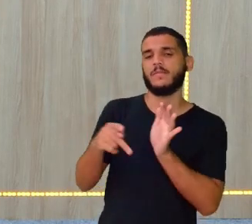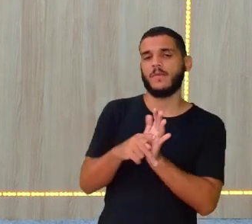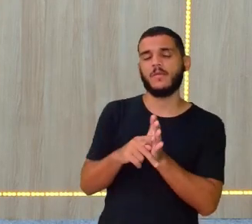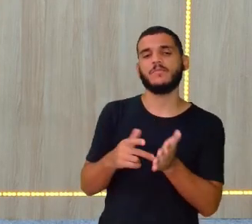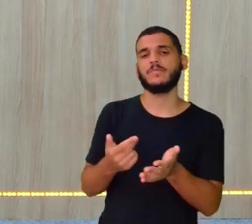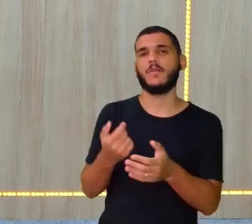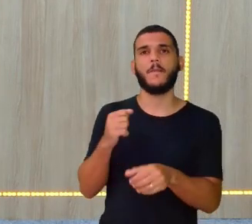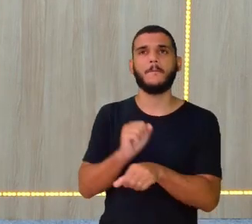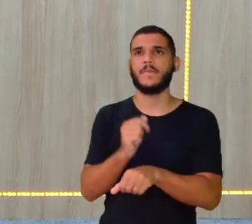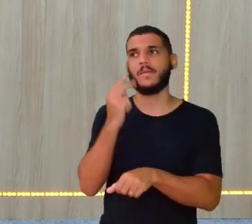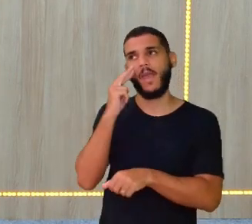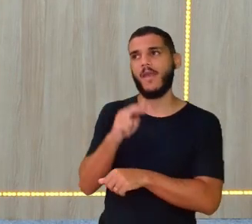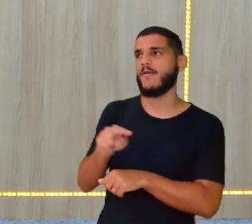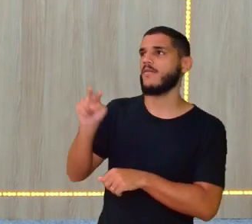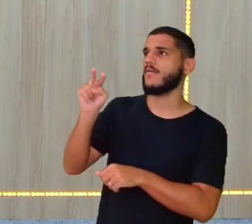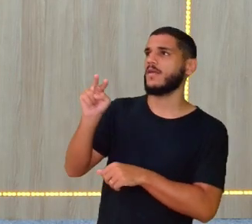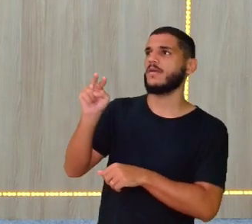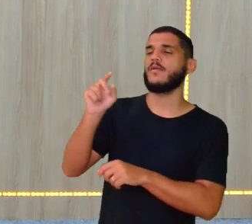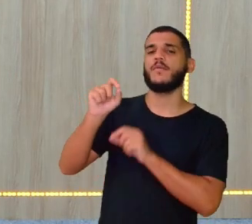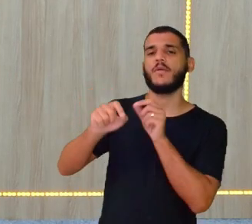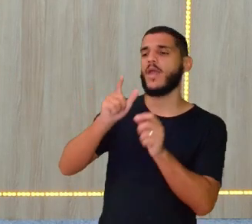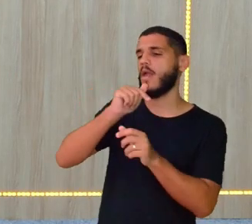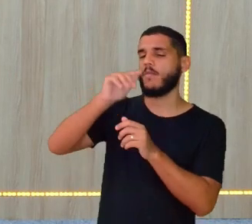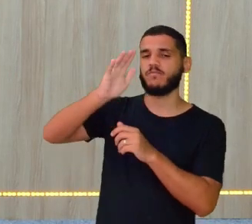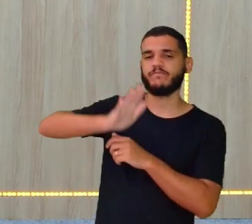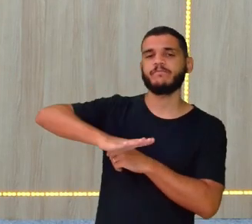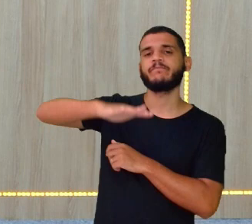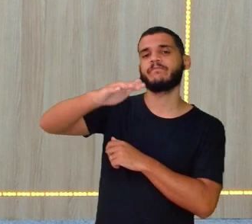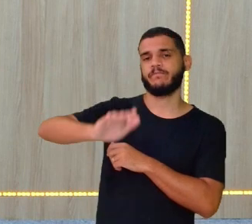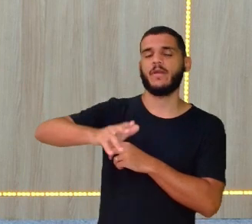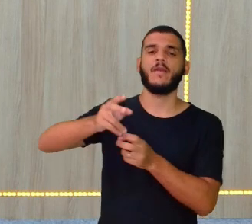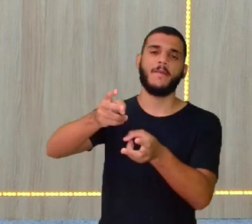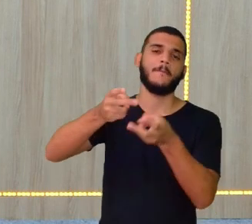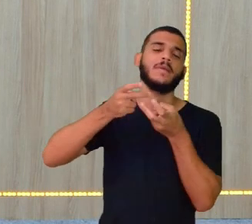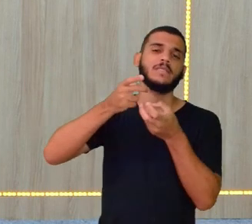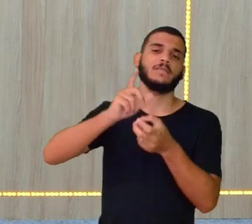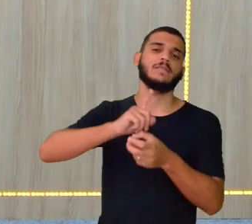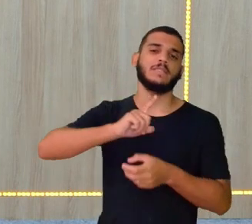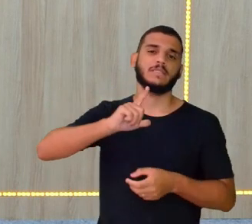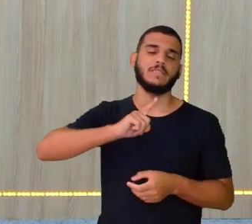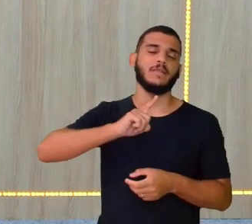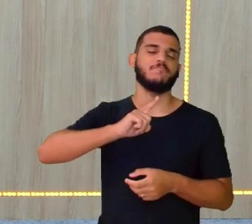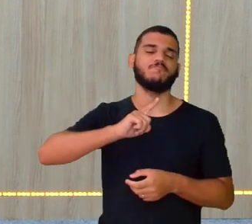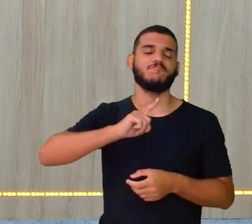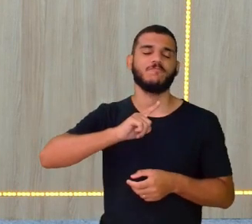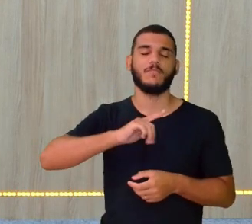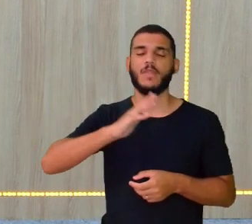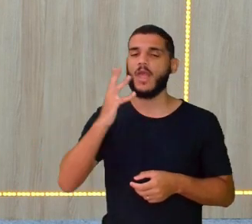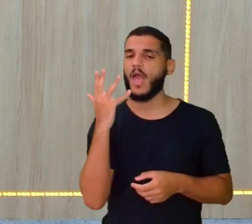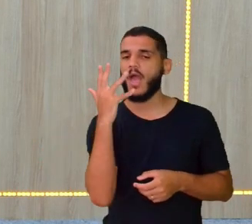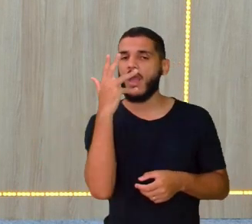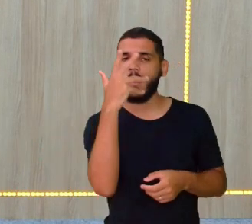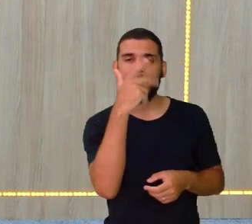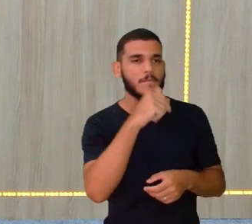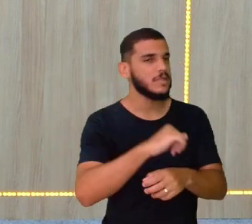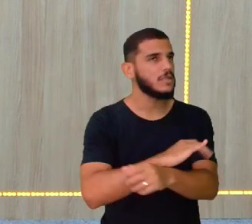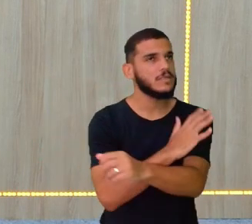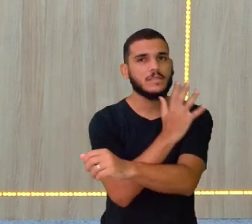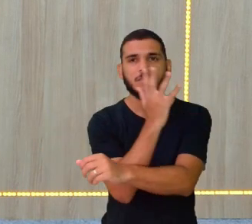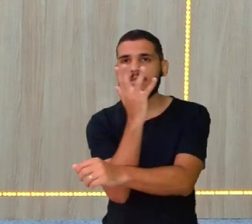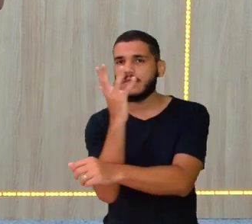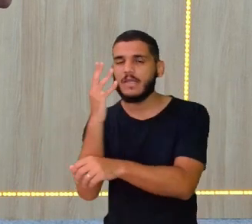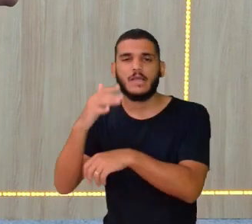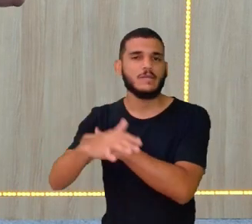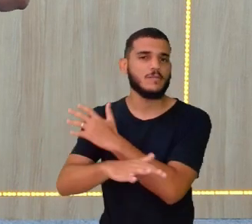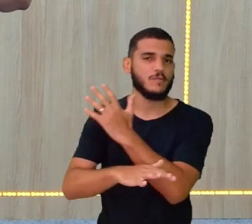para olhar a imensidão do mar. E aí você percebe, não é? A grandeza que há na natureza.